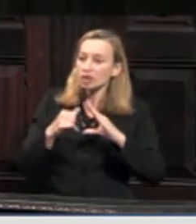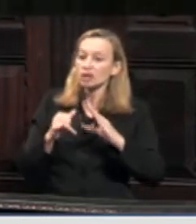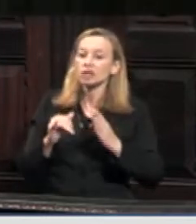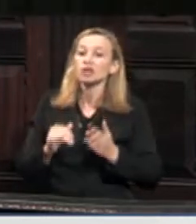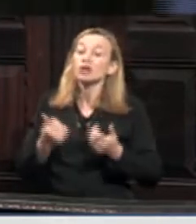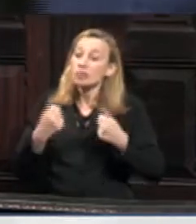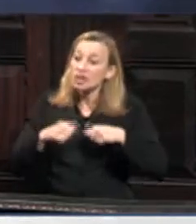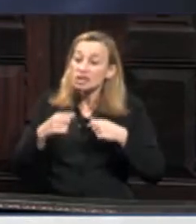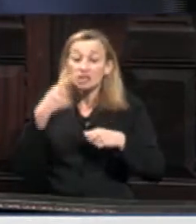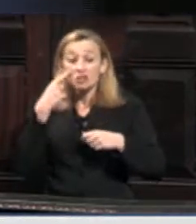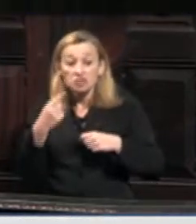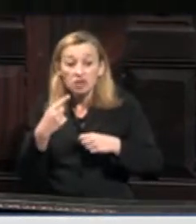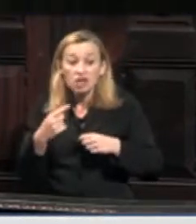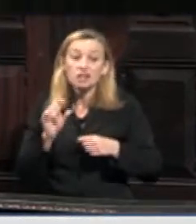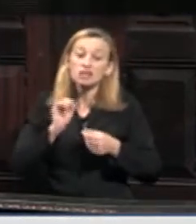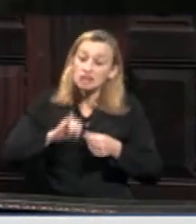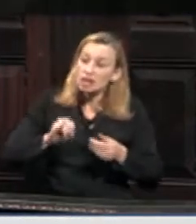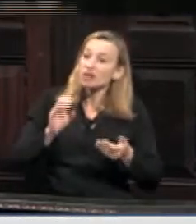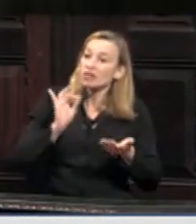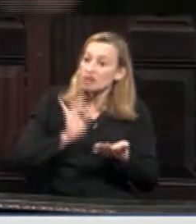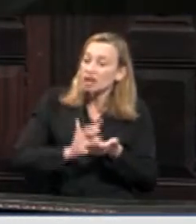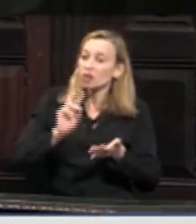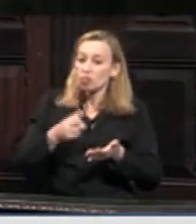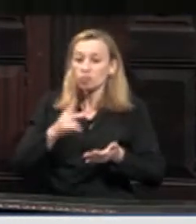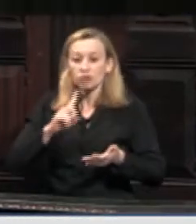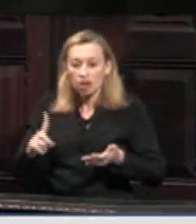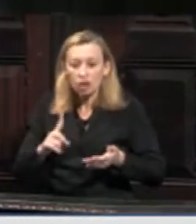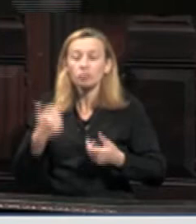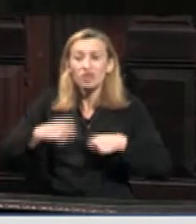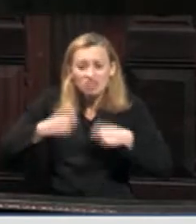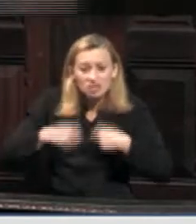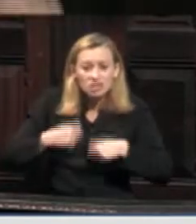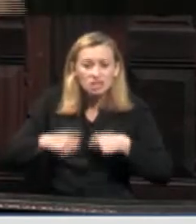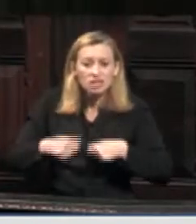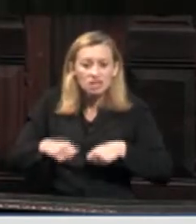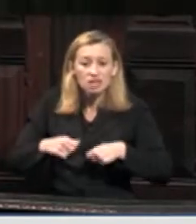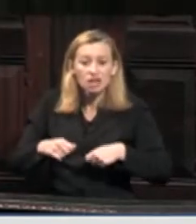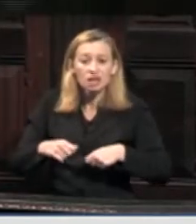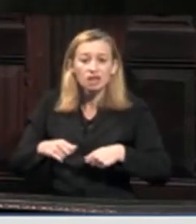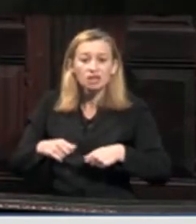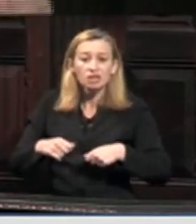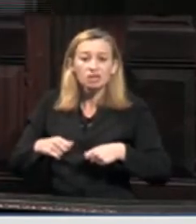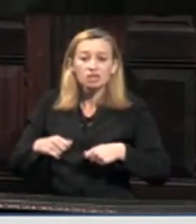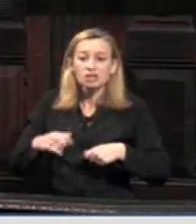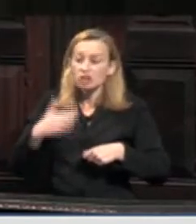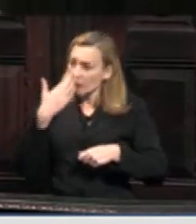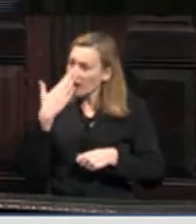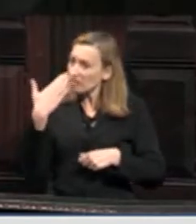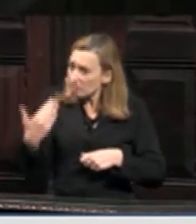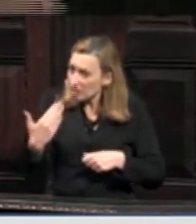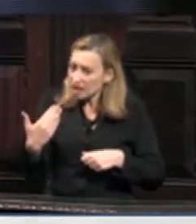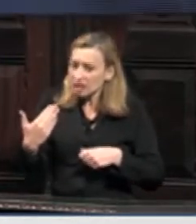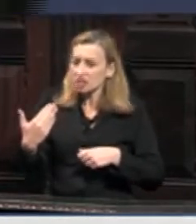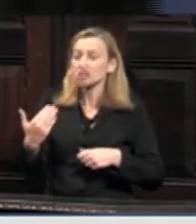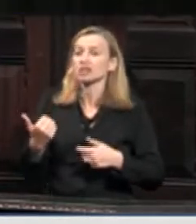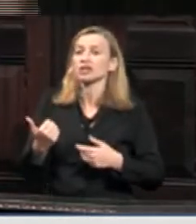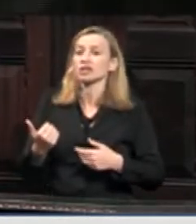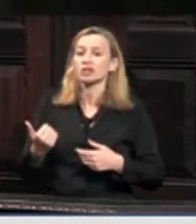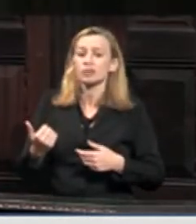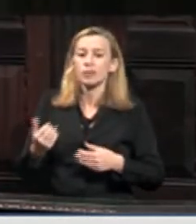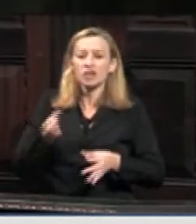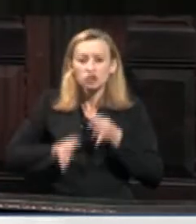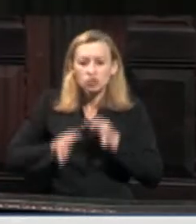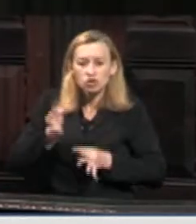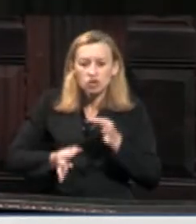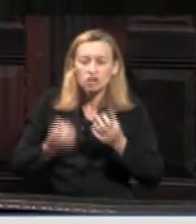nenhuma menção a partido político, fazia menção exclusivamente a uma posição da comunidade acadêmica da Faculdade de Direito da UF